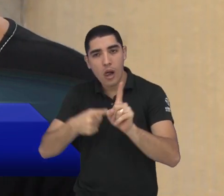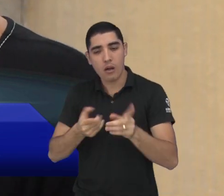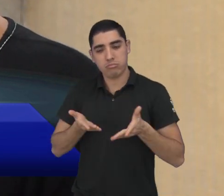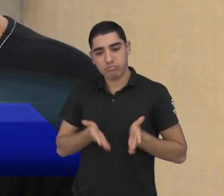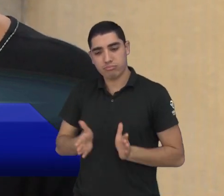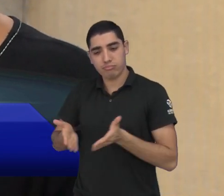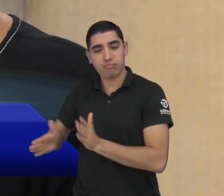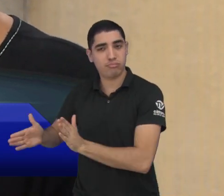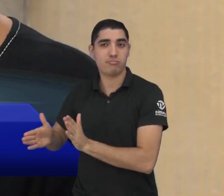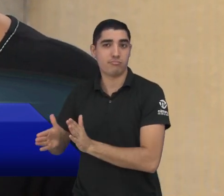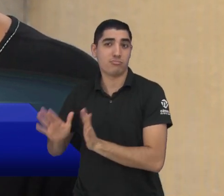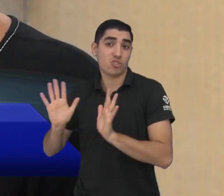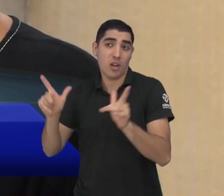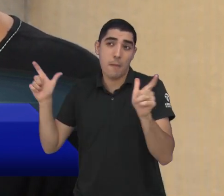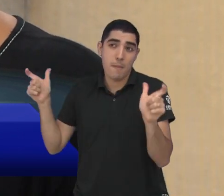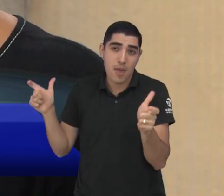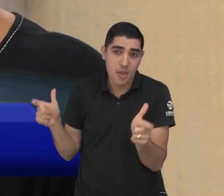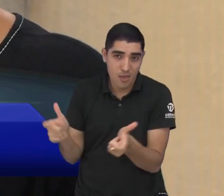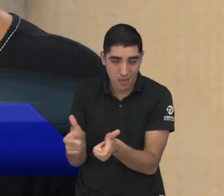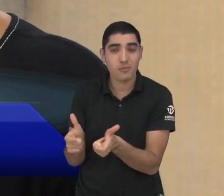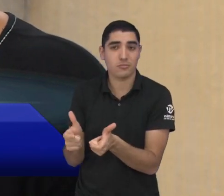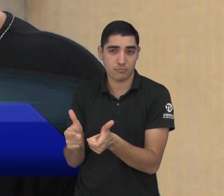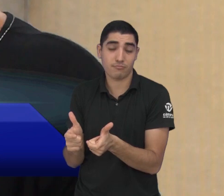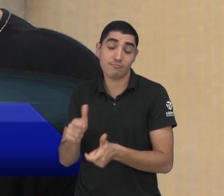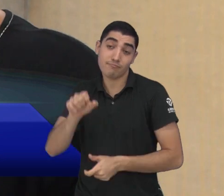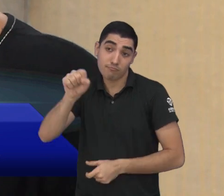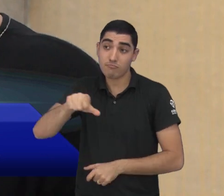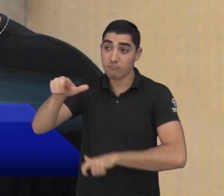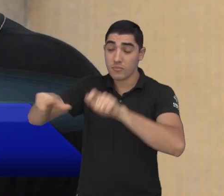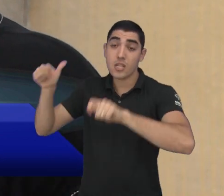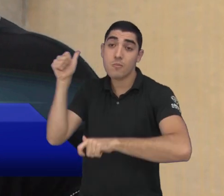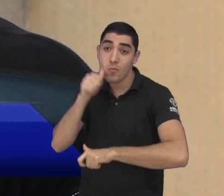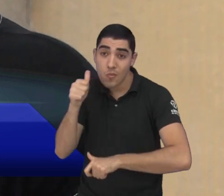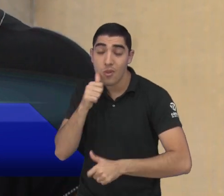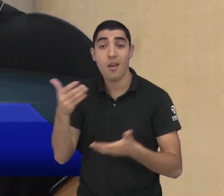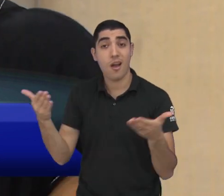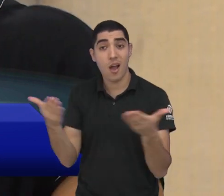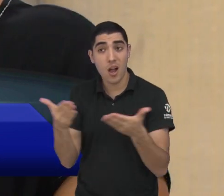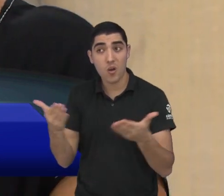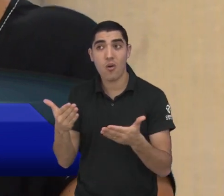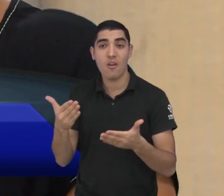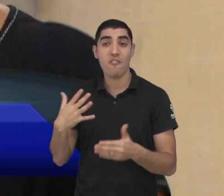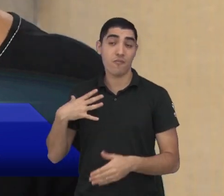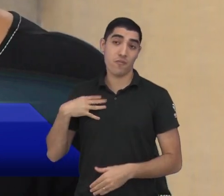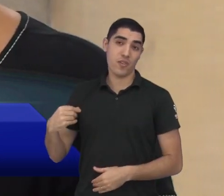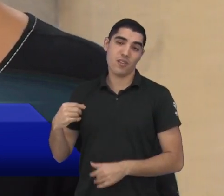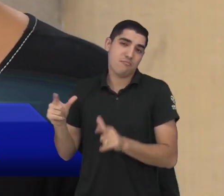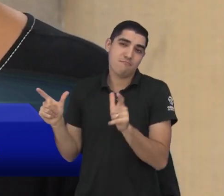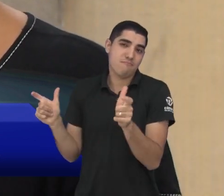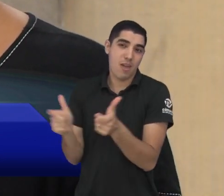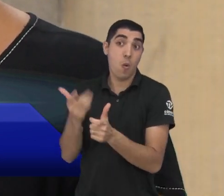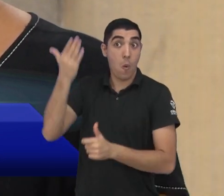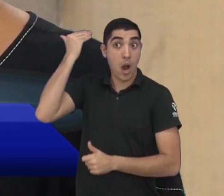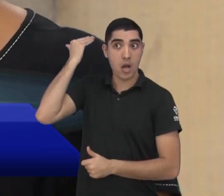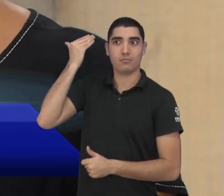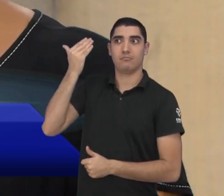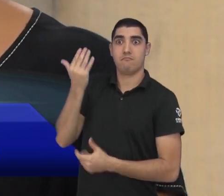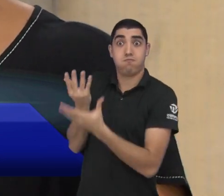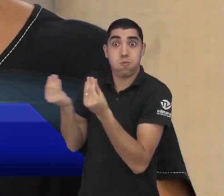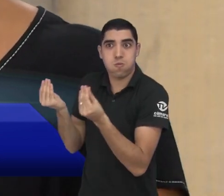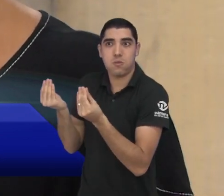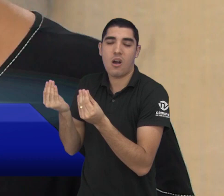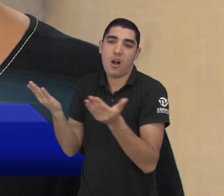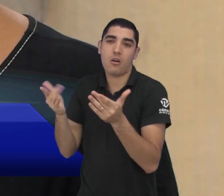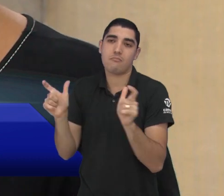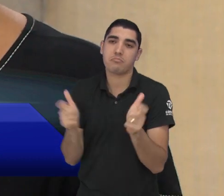fecundidade também, é necessário a gente apontar isso. Então, sim, as mulheres estão tendo menos filhos, né?